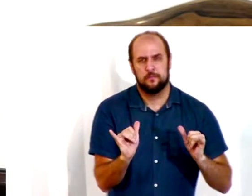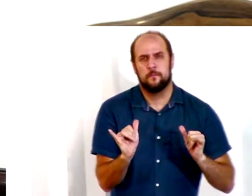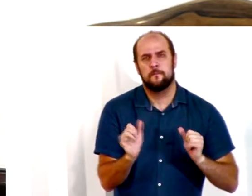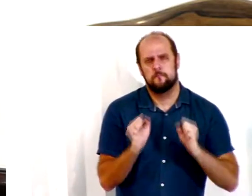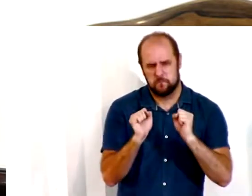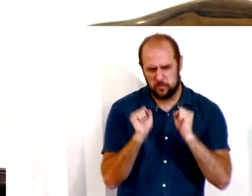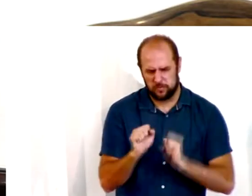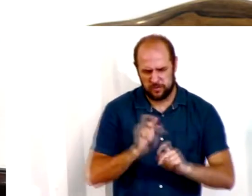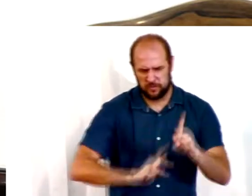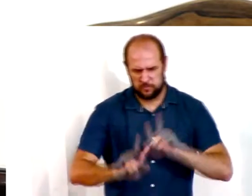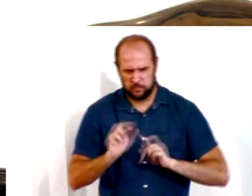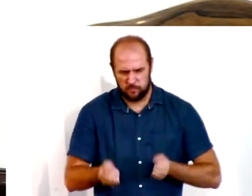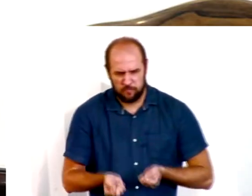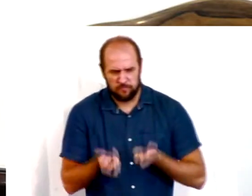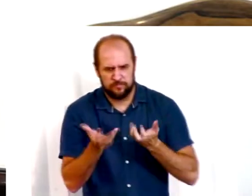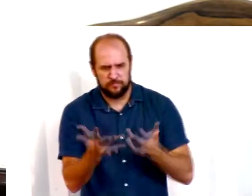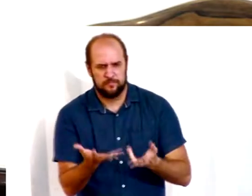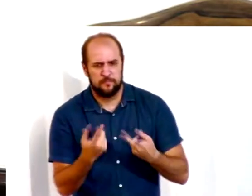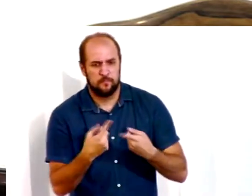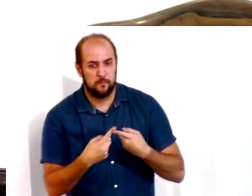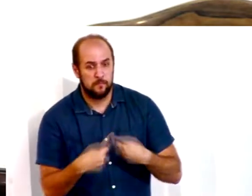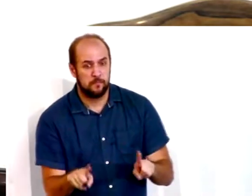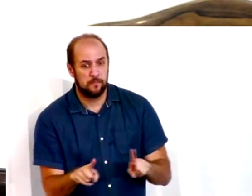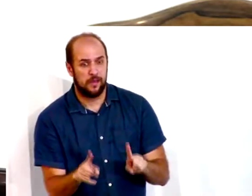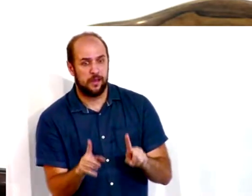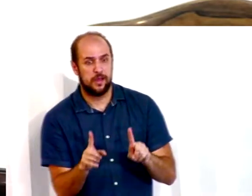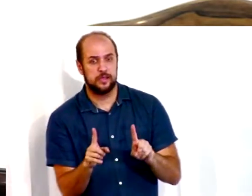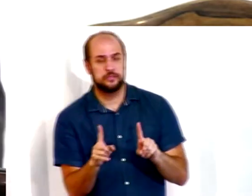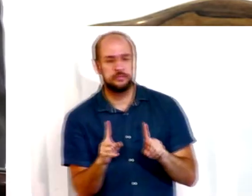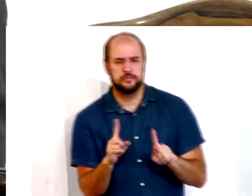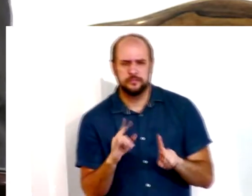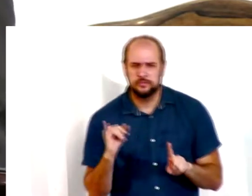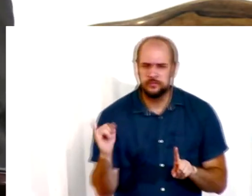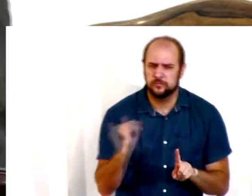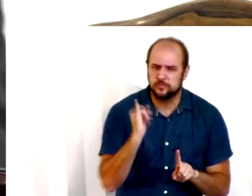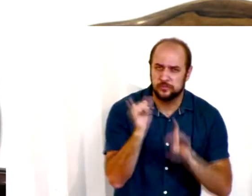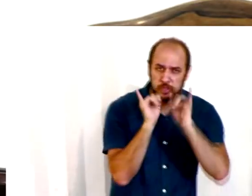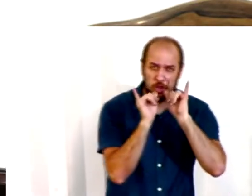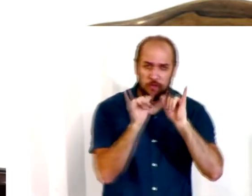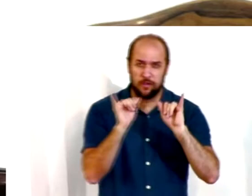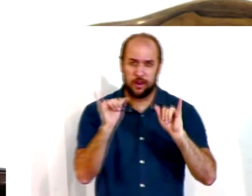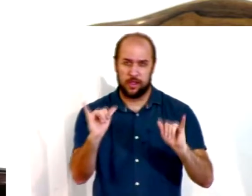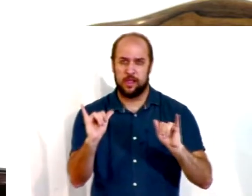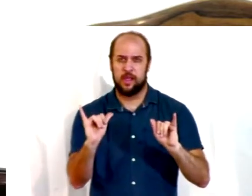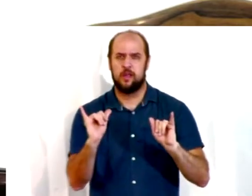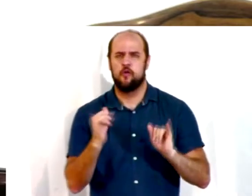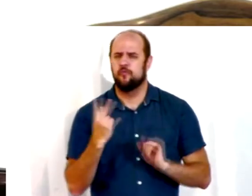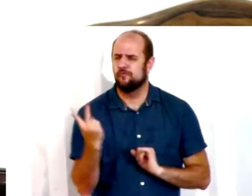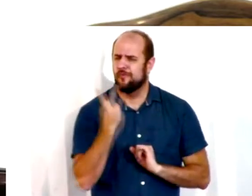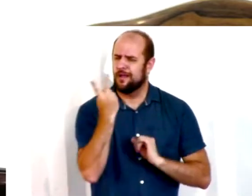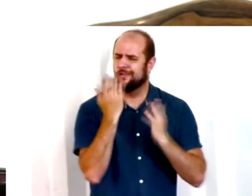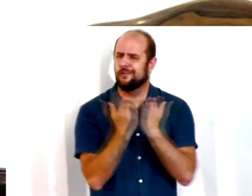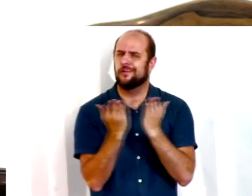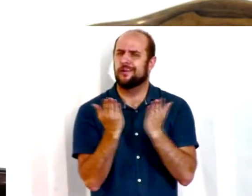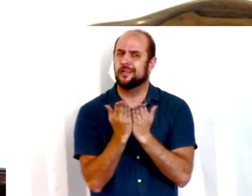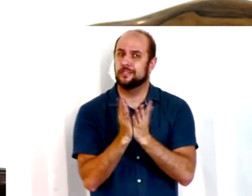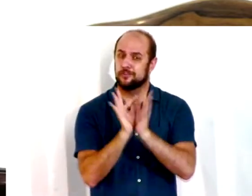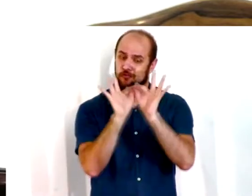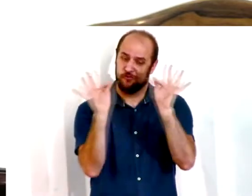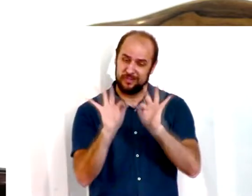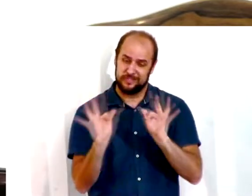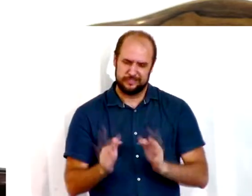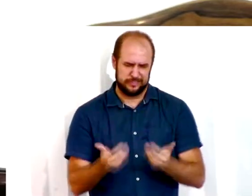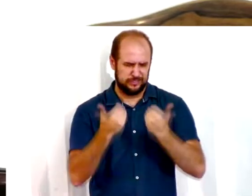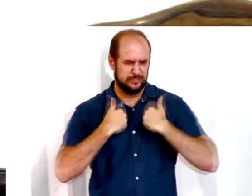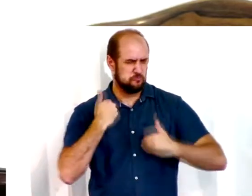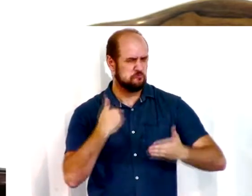povo para que adquira essa importante virtude cristã, o contentamento em qualquer situação na qual Deus